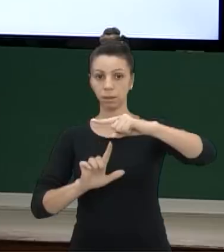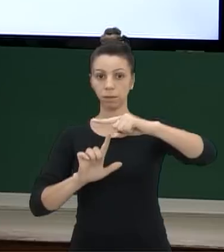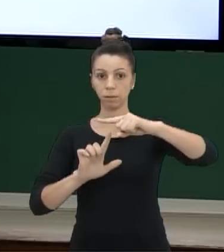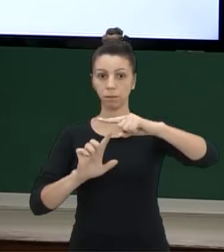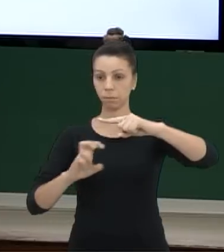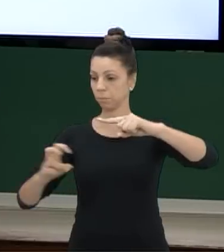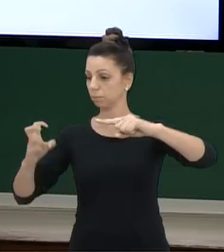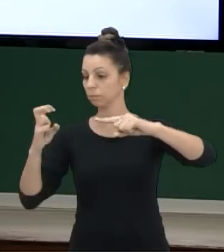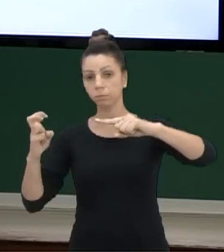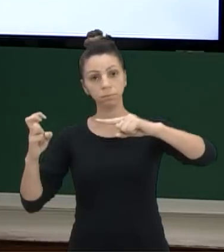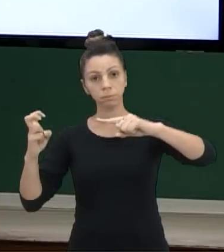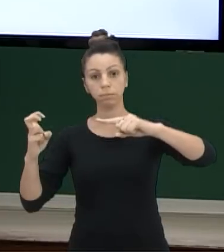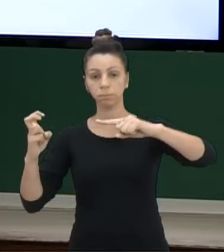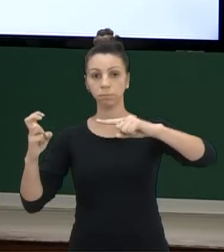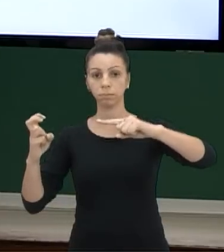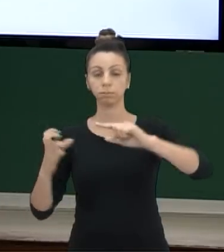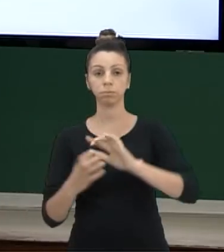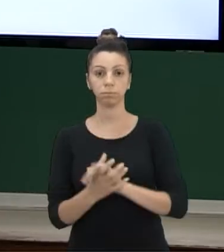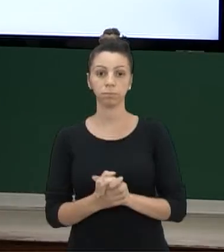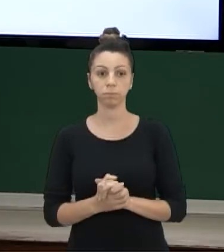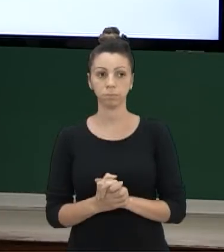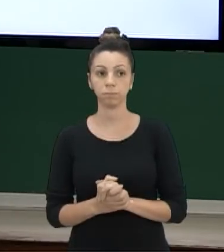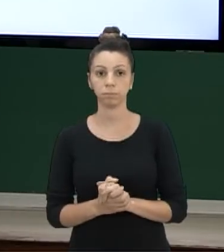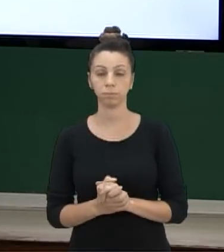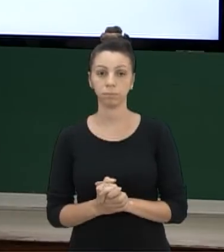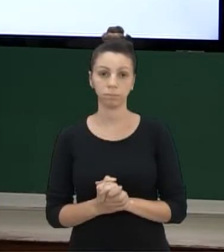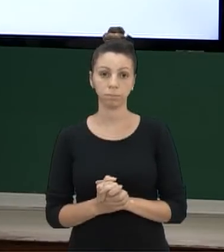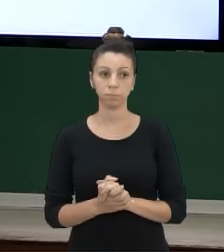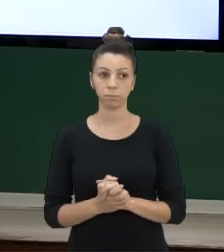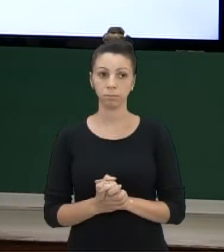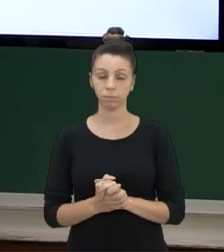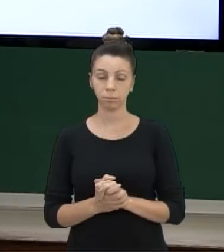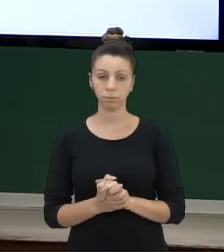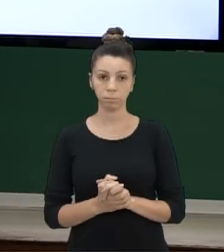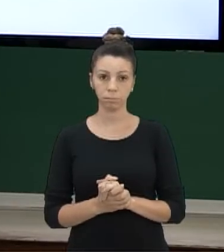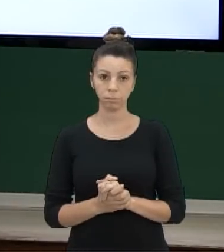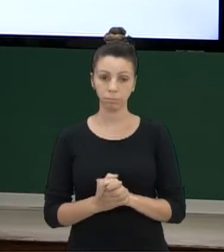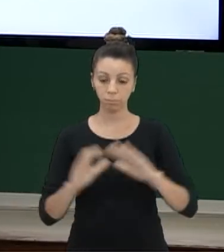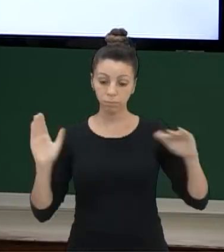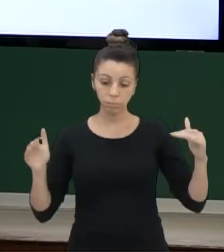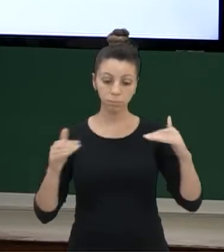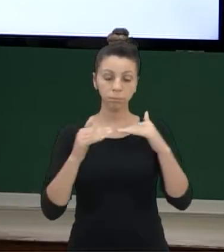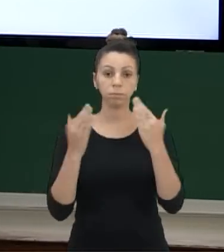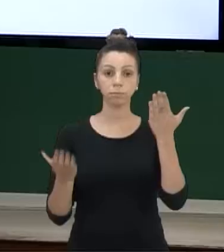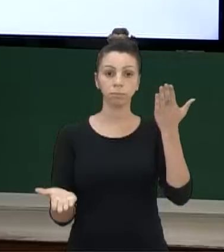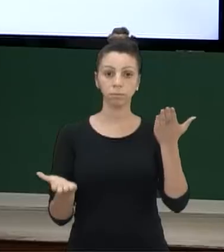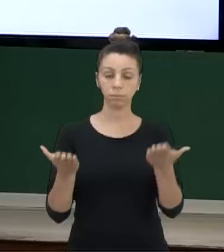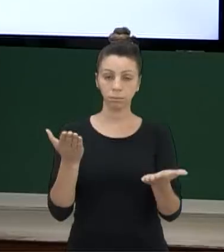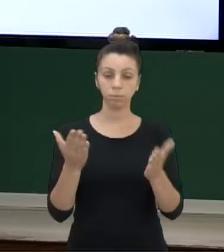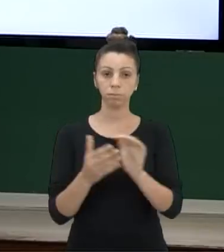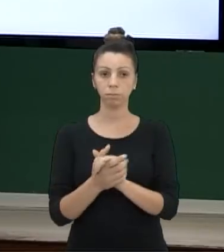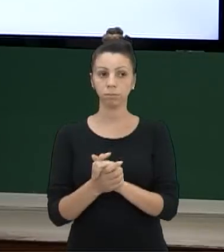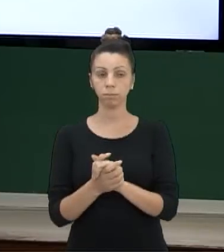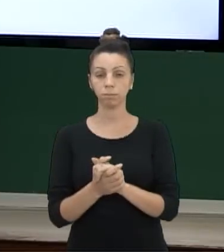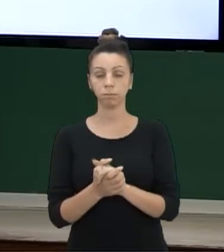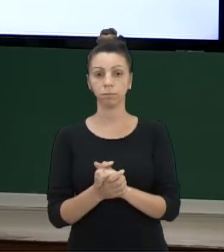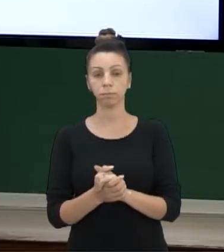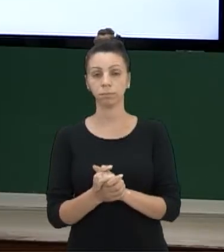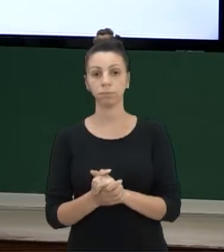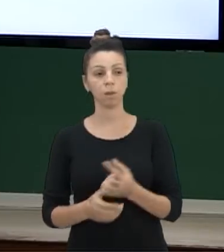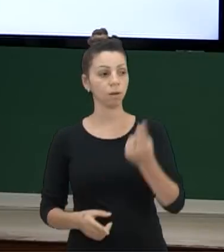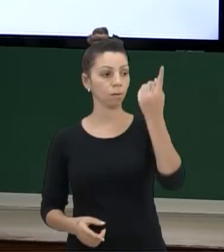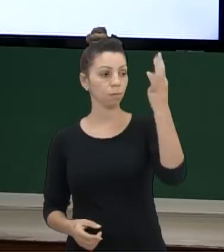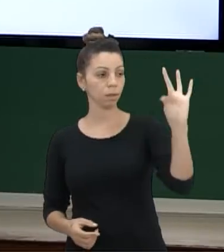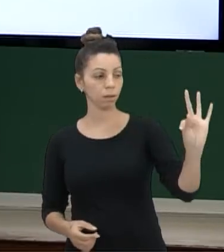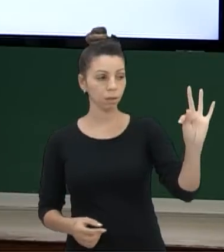por litro, 5, a gente fez no quadro. Respondendo, então, a proporção entre as duas unidades é de uma tarefa